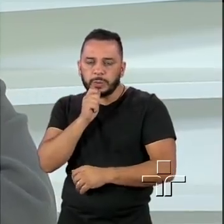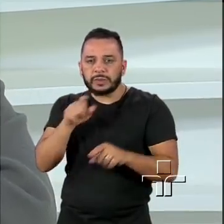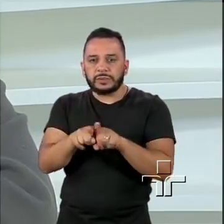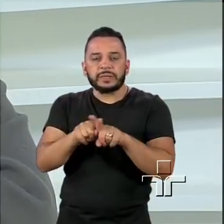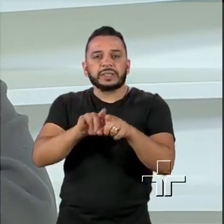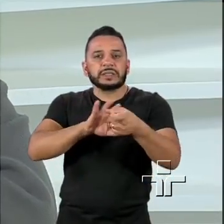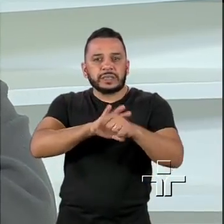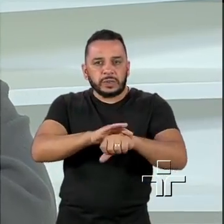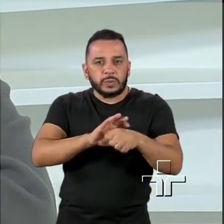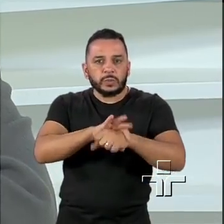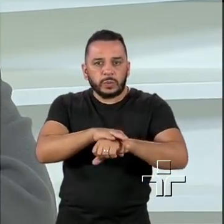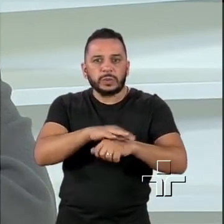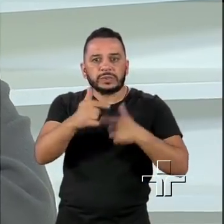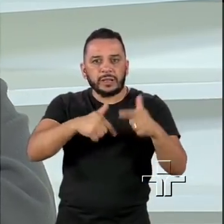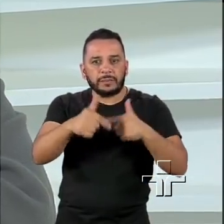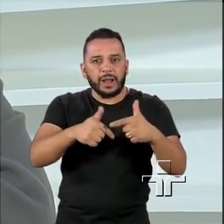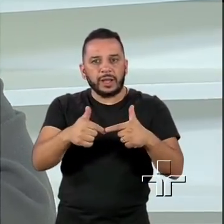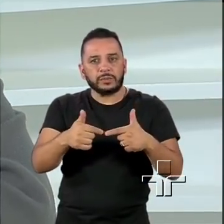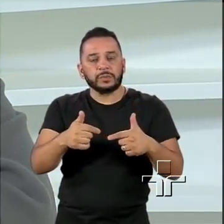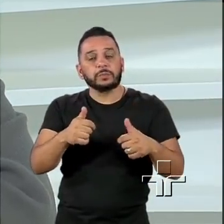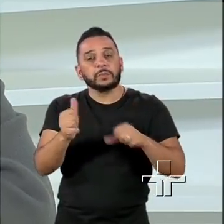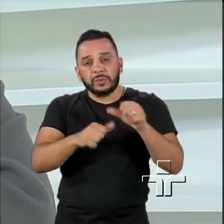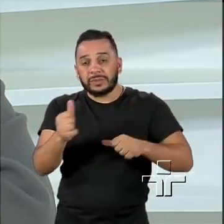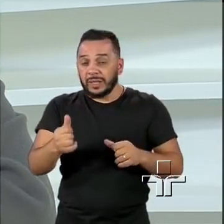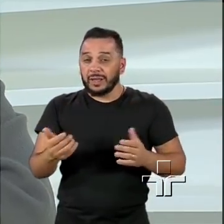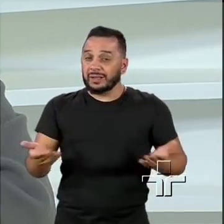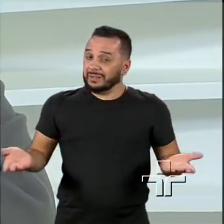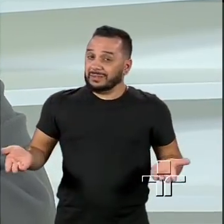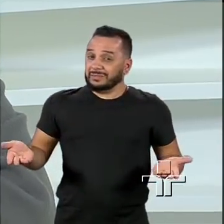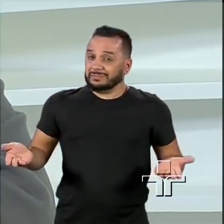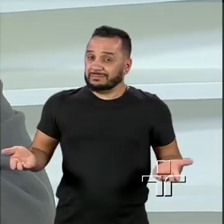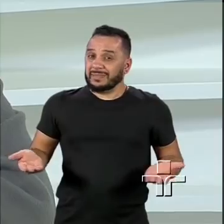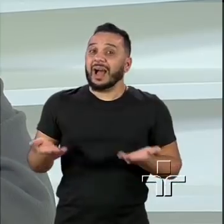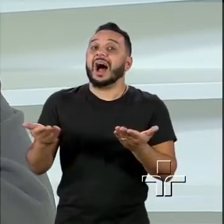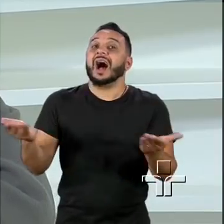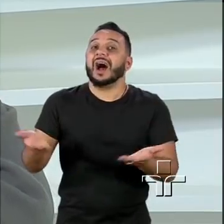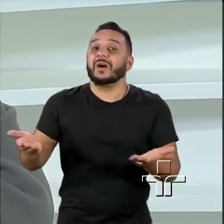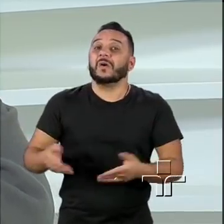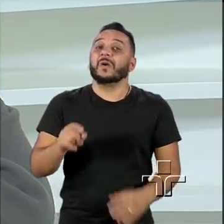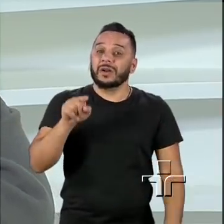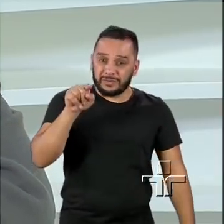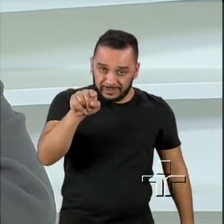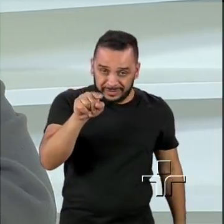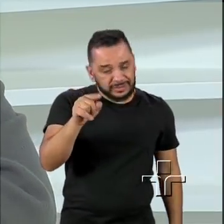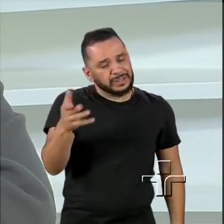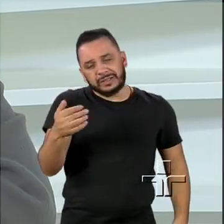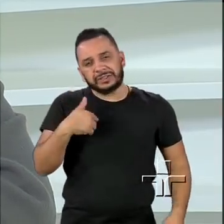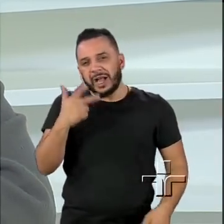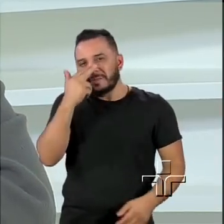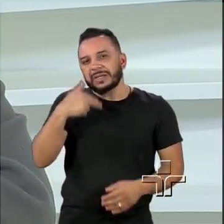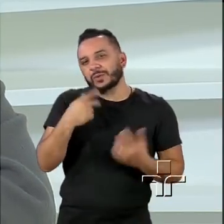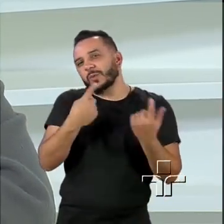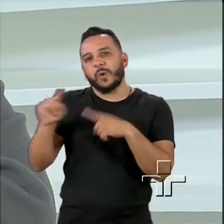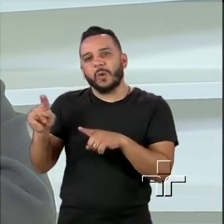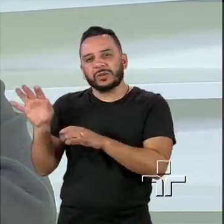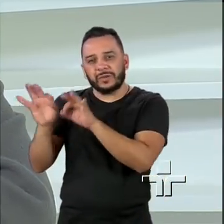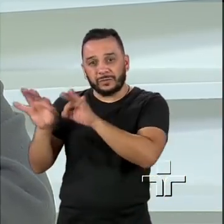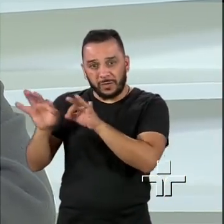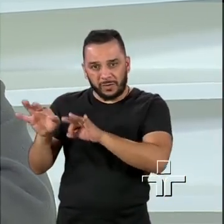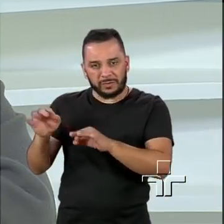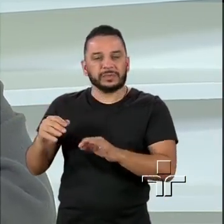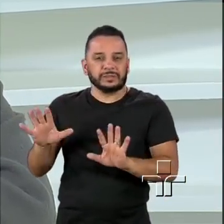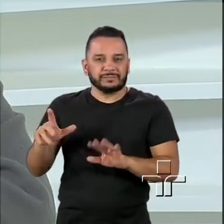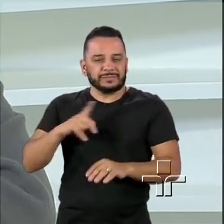se coloca como postulante ao governo do Estado de São Paulo, estado onde agora, recentemente, na capital, o